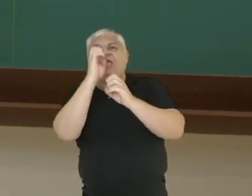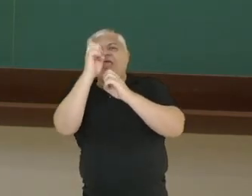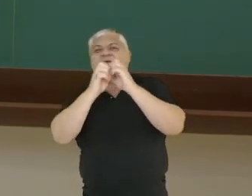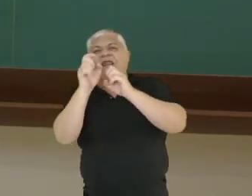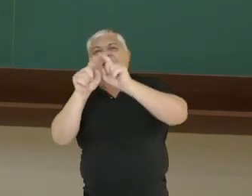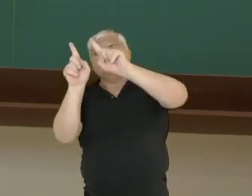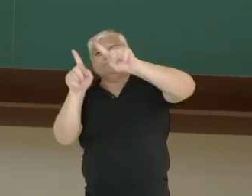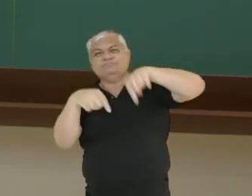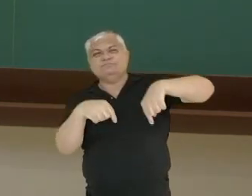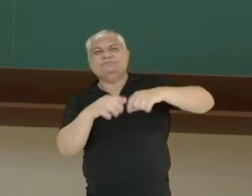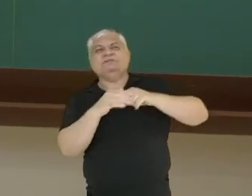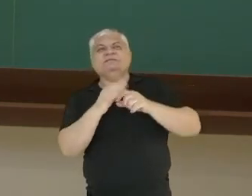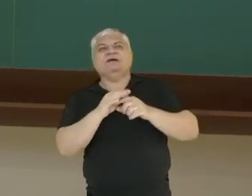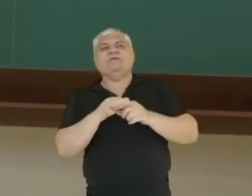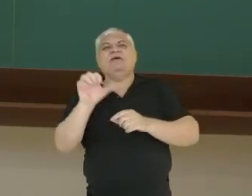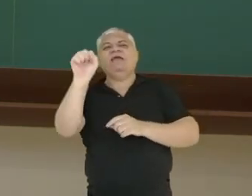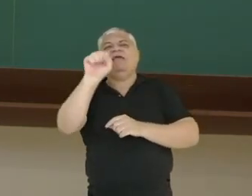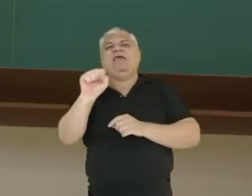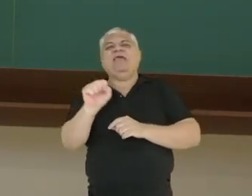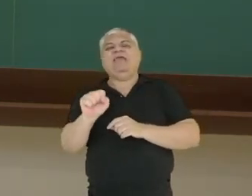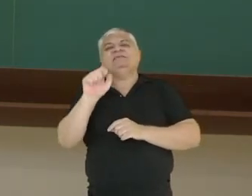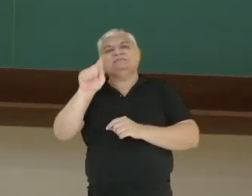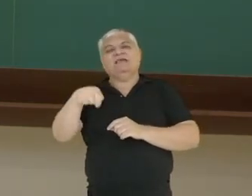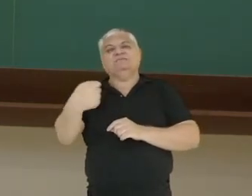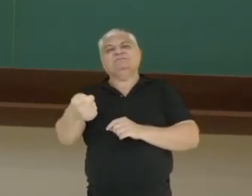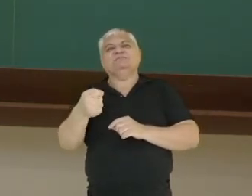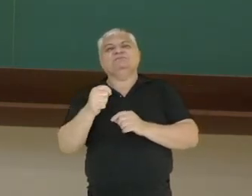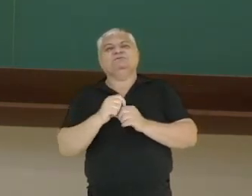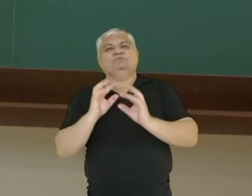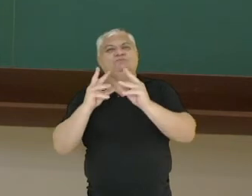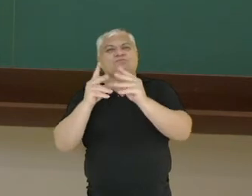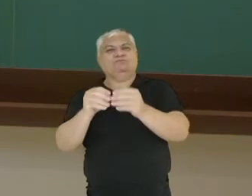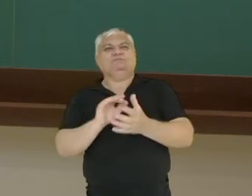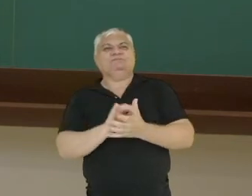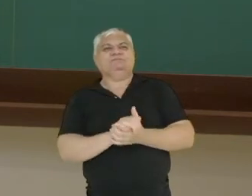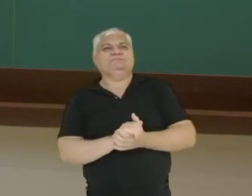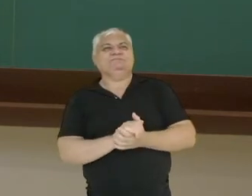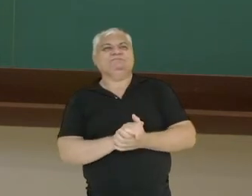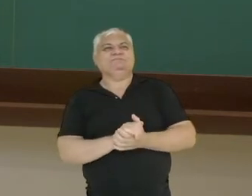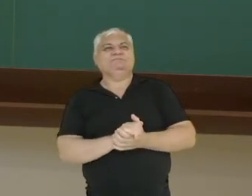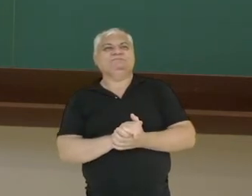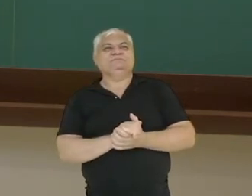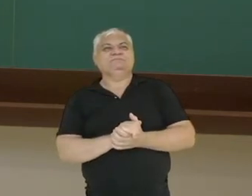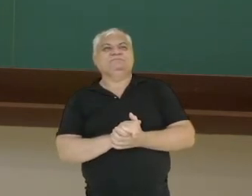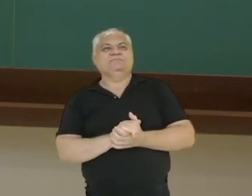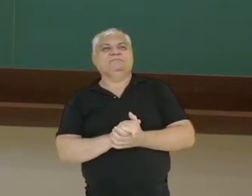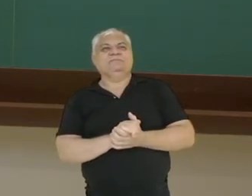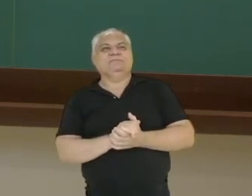e tenho essa escrita aqui como a reação global de oxirredução dessa pilha.